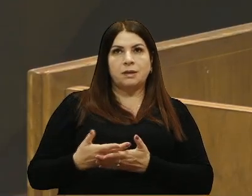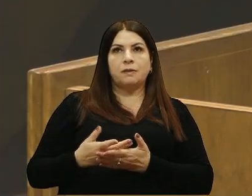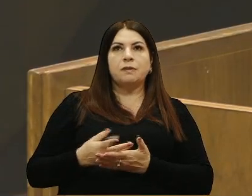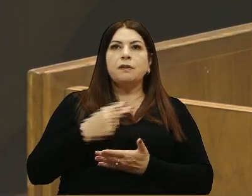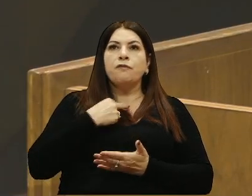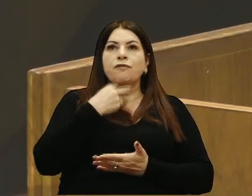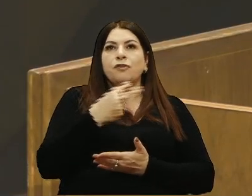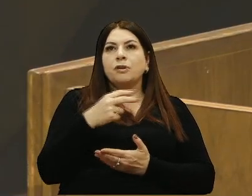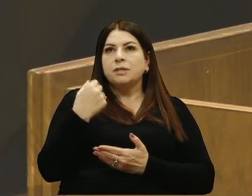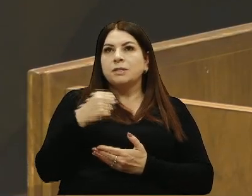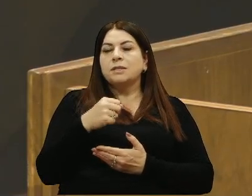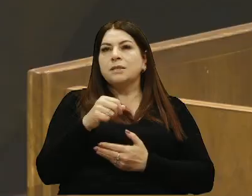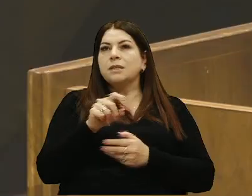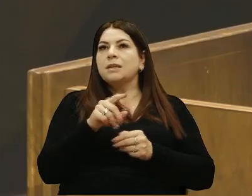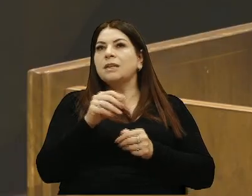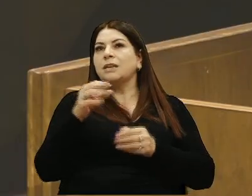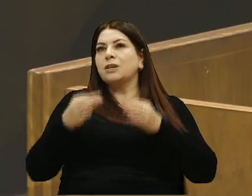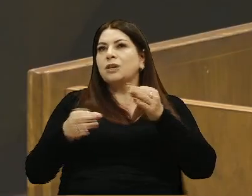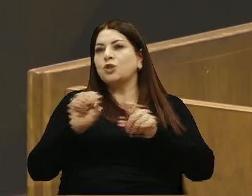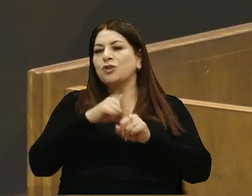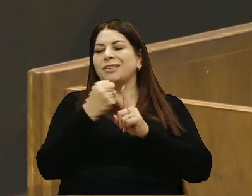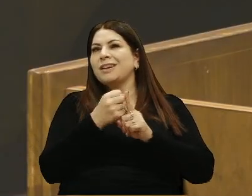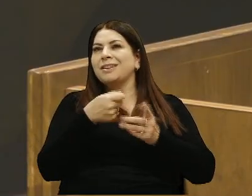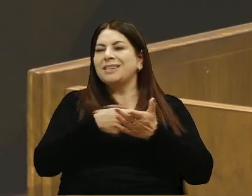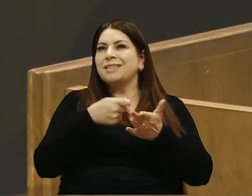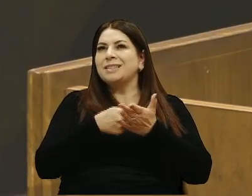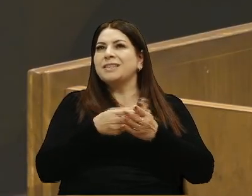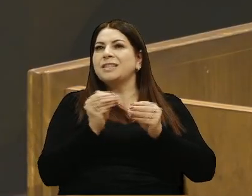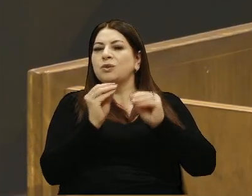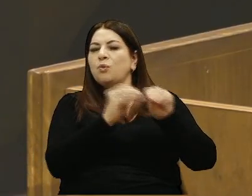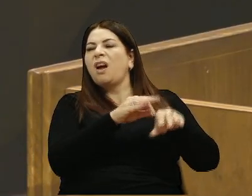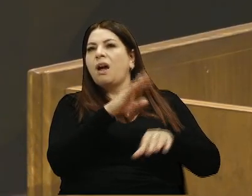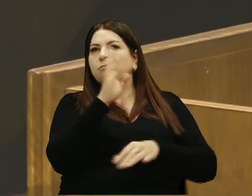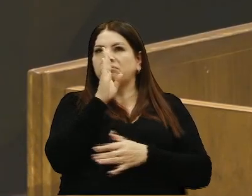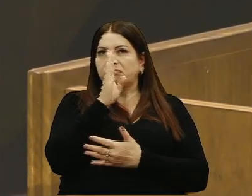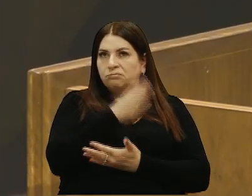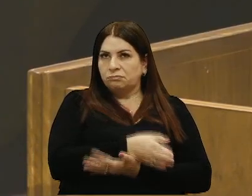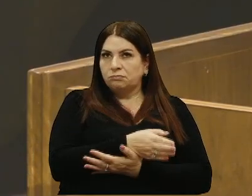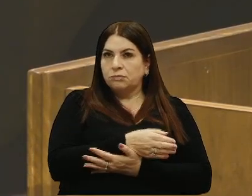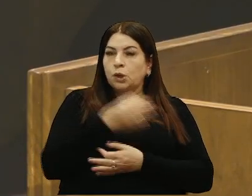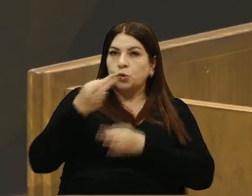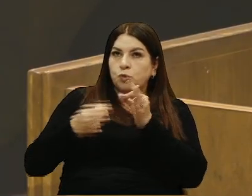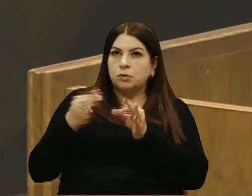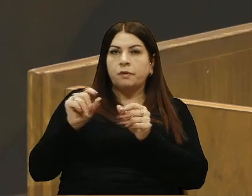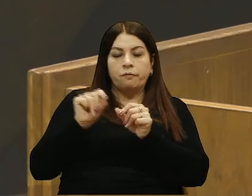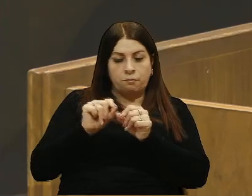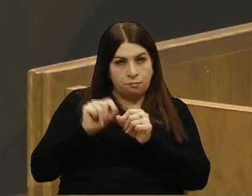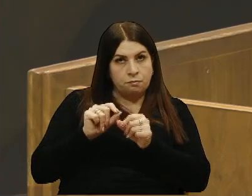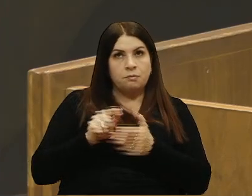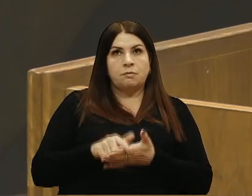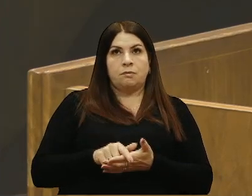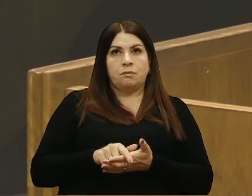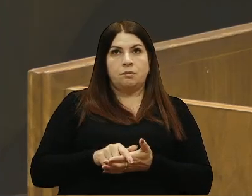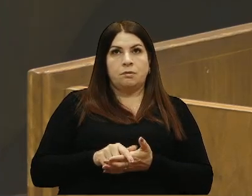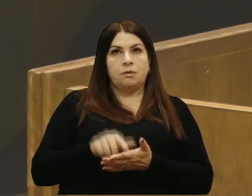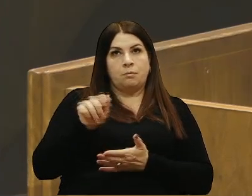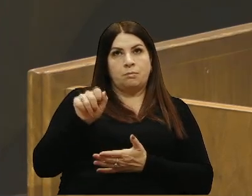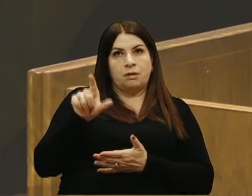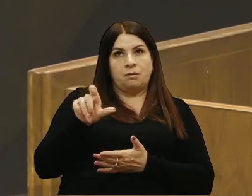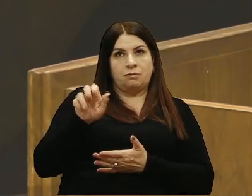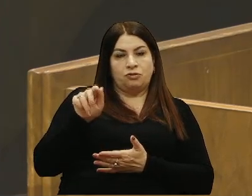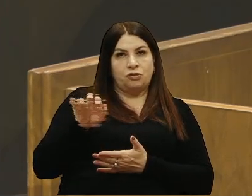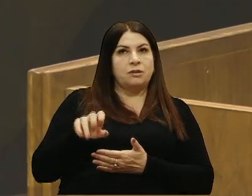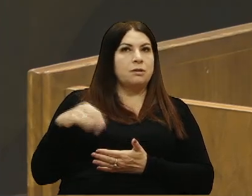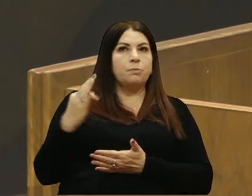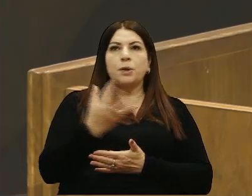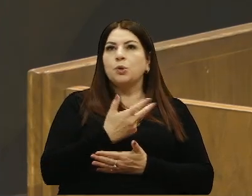voz àqueles que o sistema e a sociedade insistem em silenciar. Que a justiça seja feita para Alexandre e